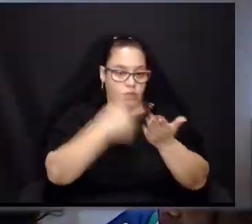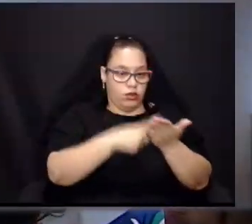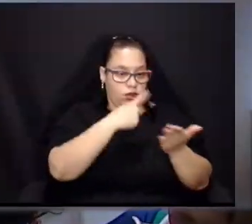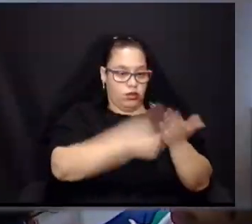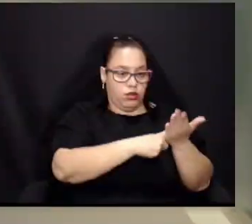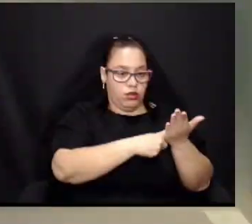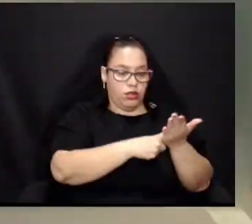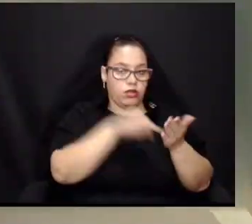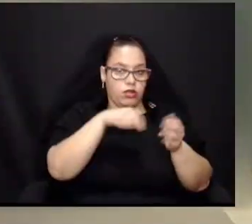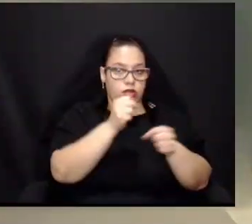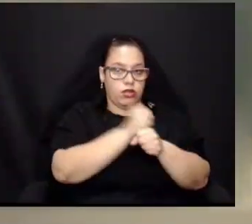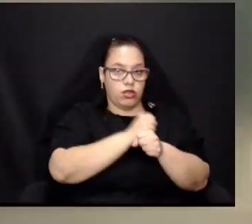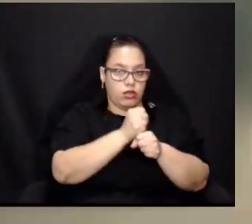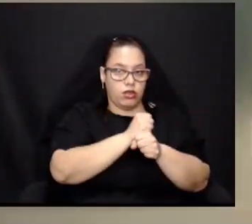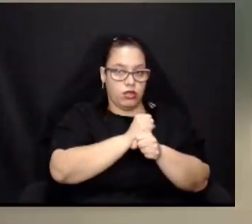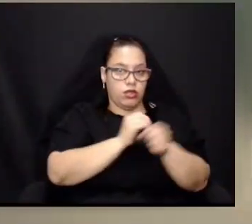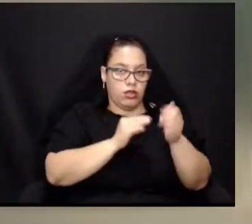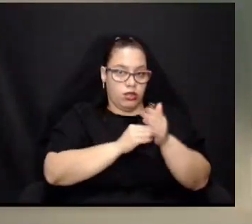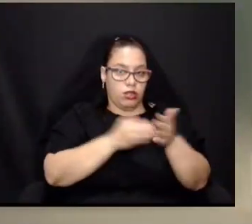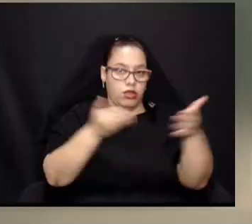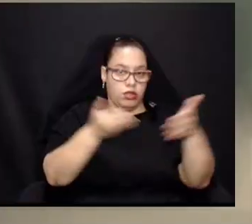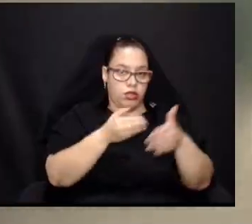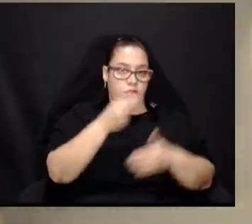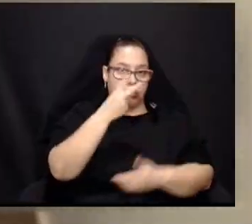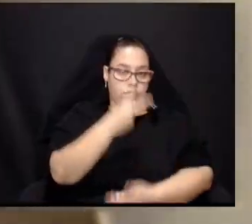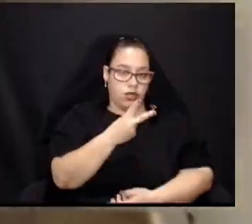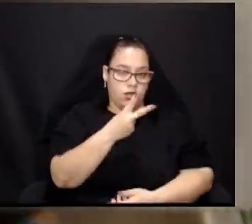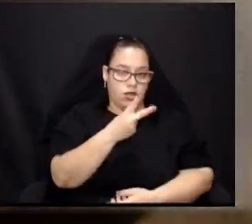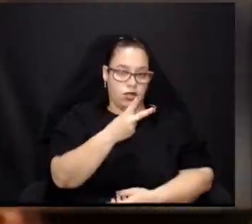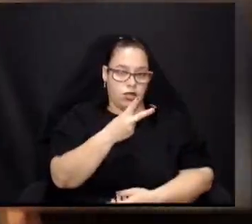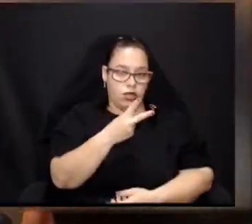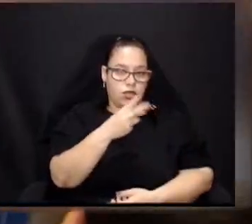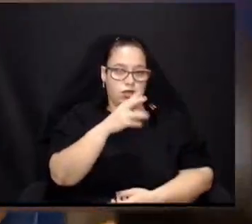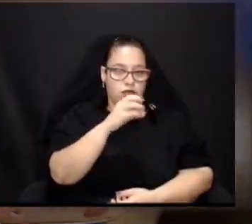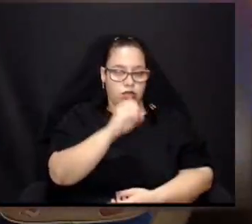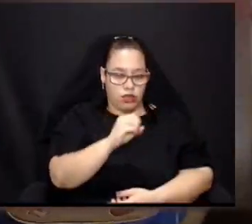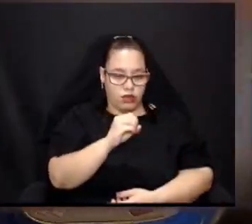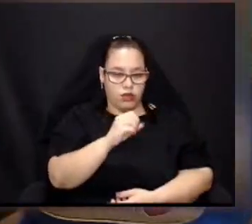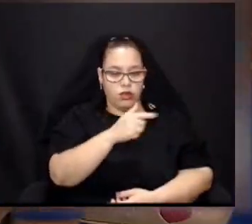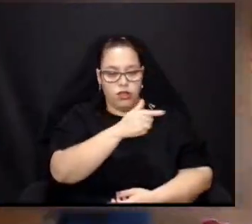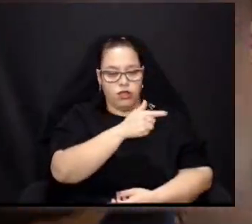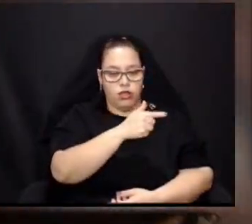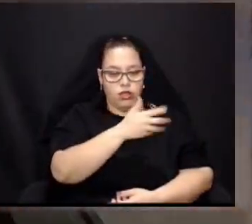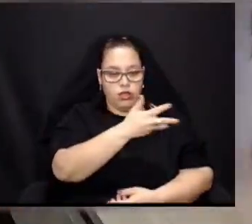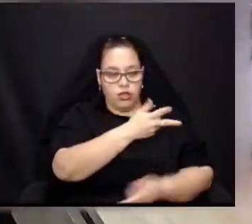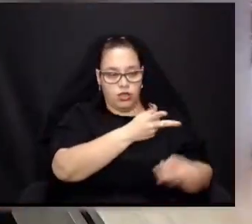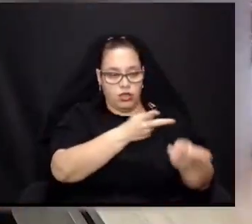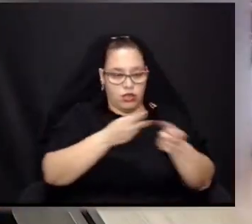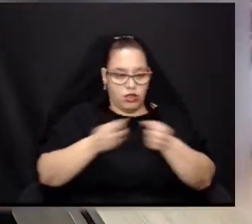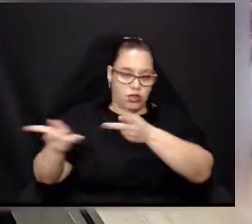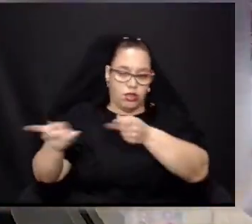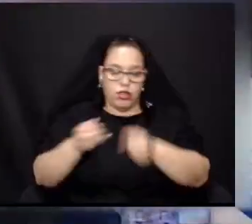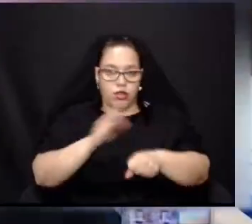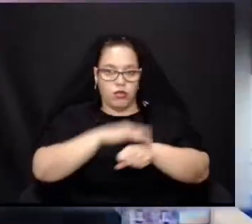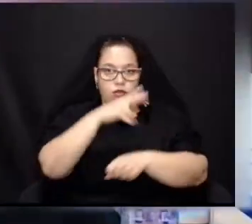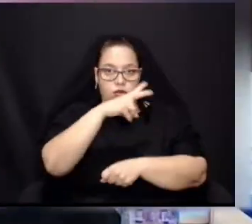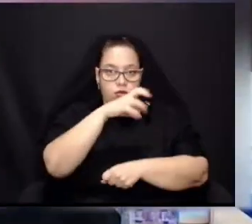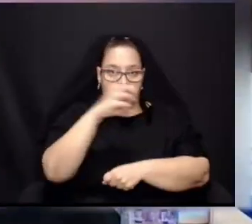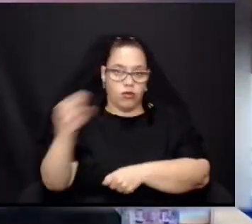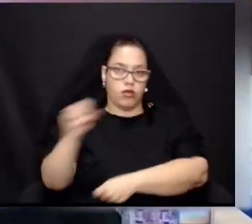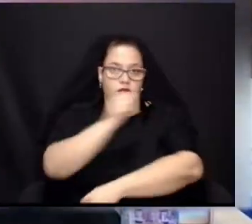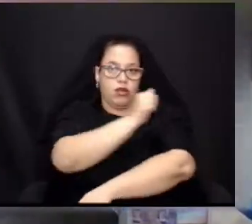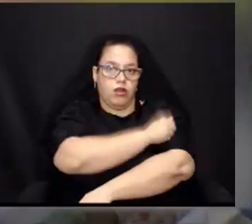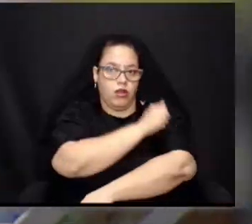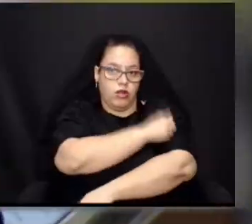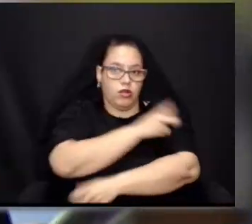teve até agora 20 visitas, né? Mais de 500 alunos passaram por aqui.